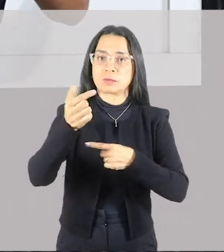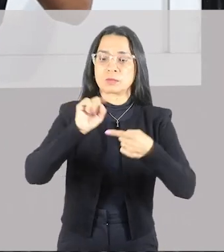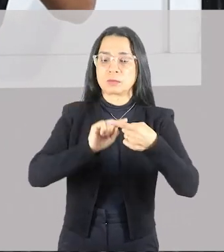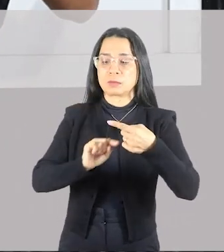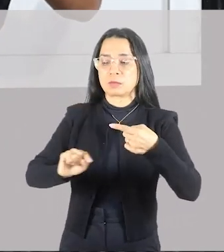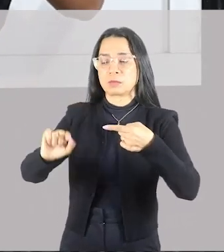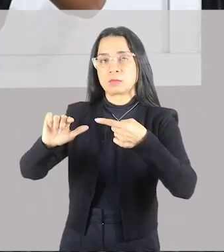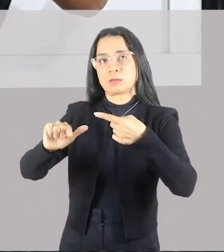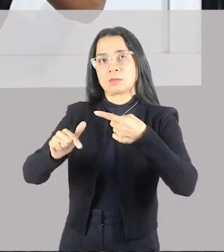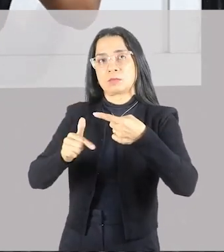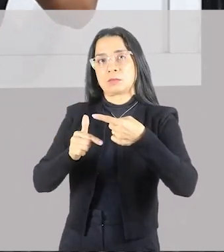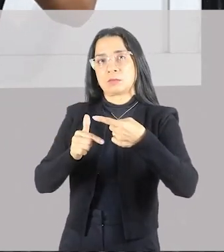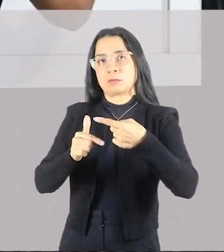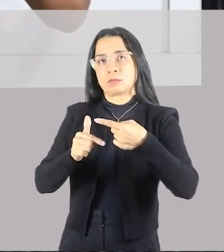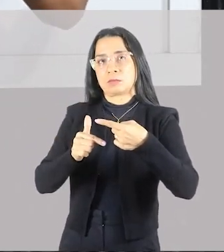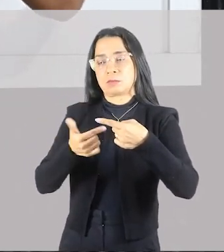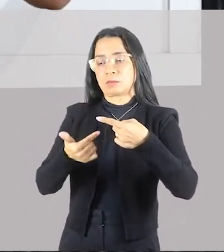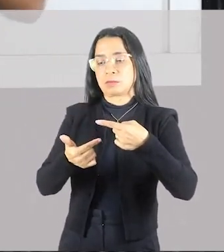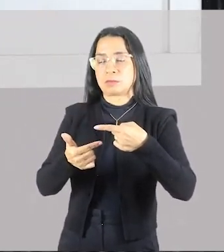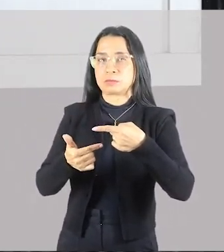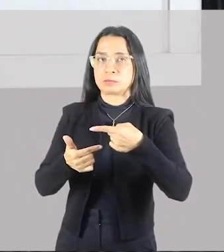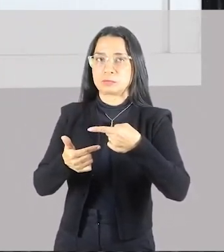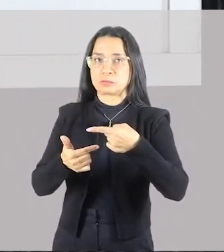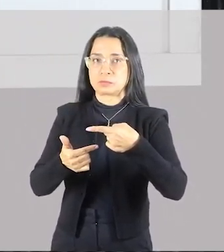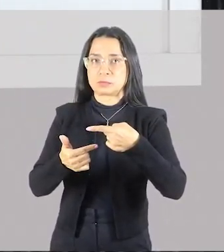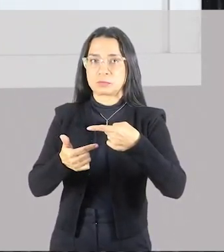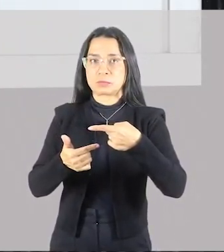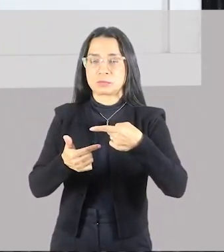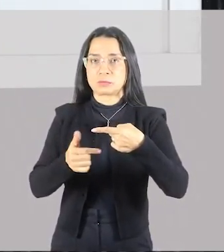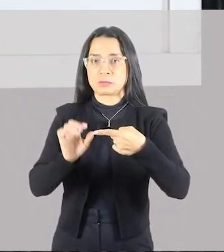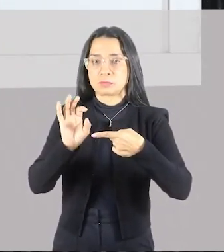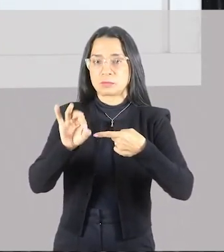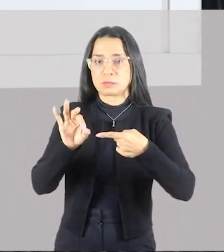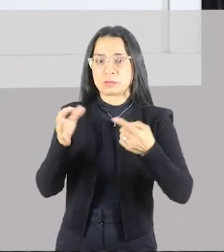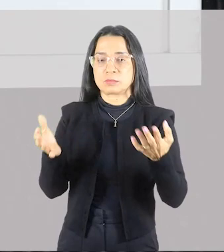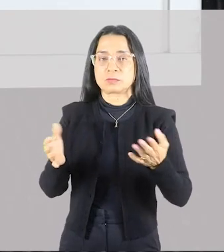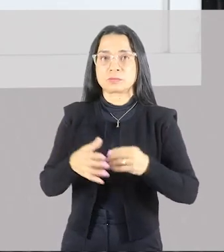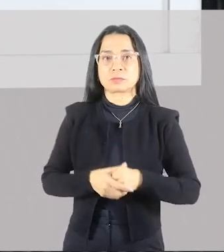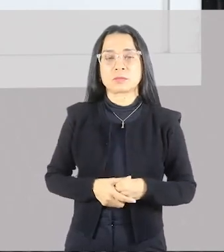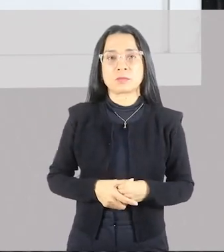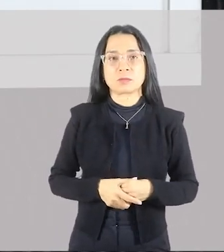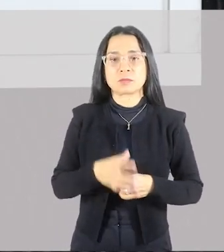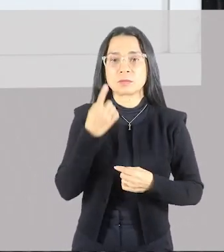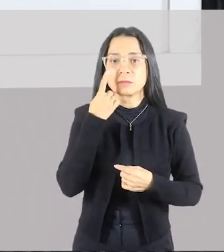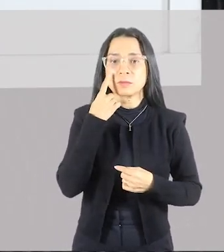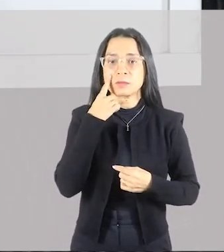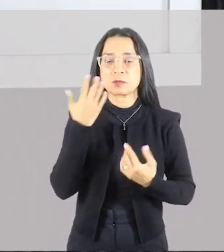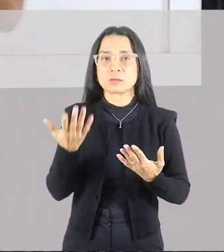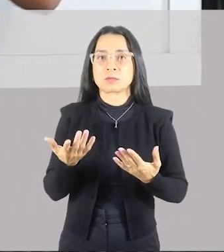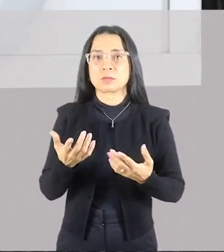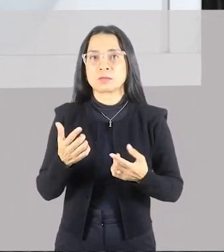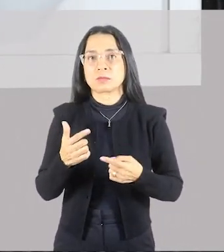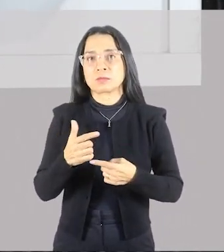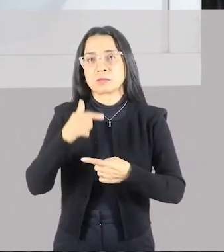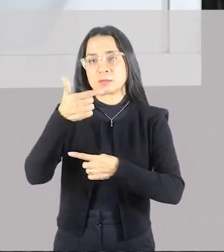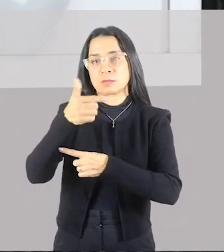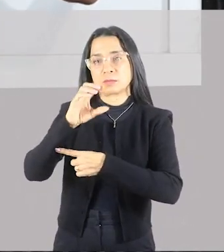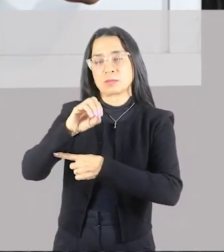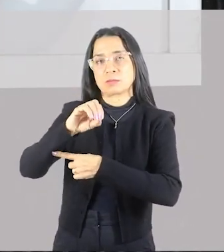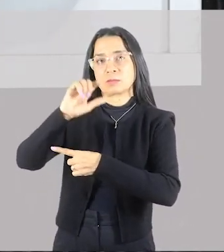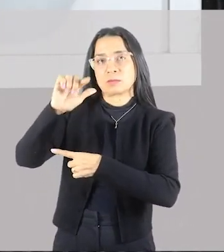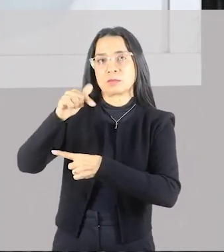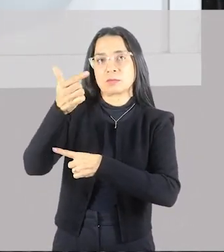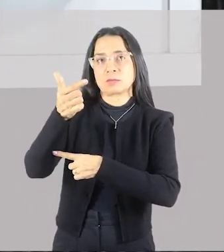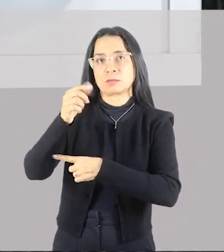dividido aqui por 2, certo? Ora, o 20 ao quadrado,